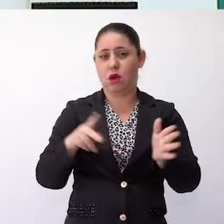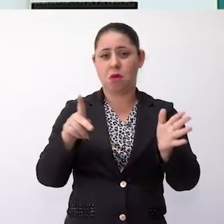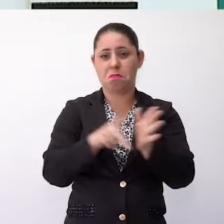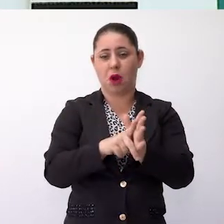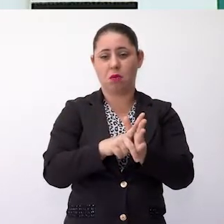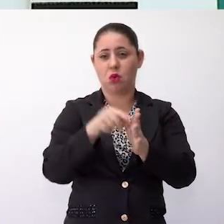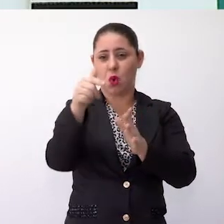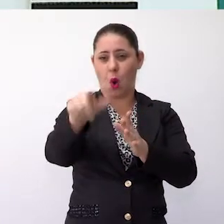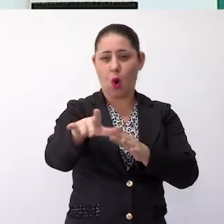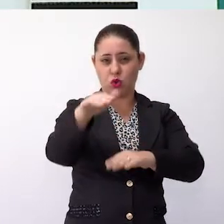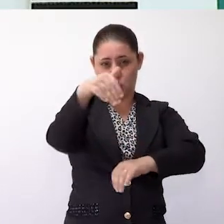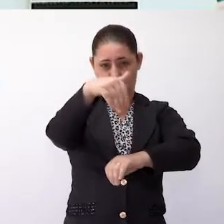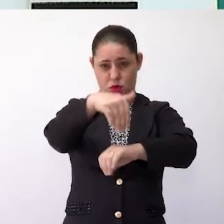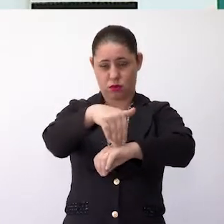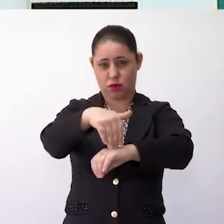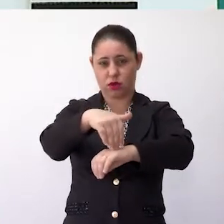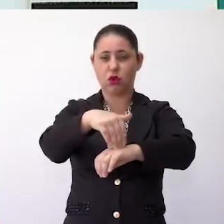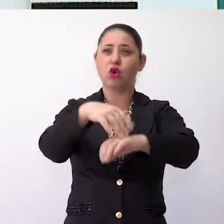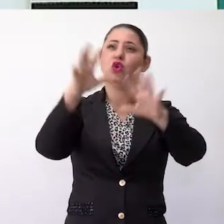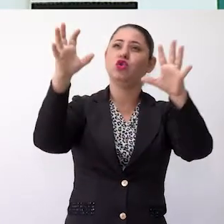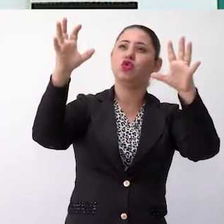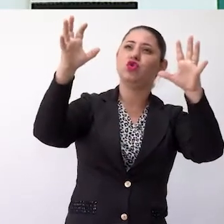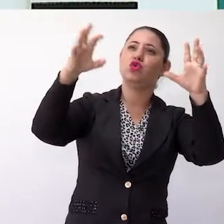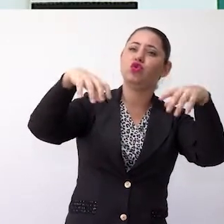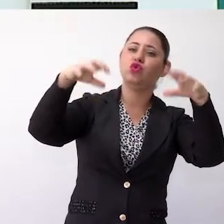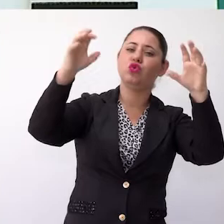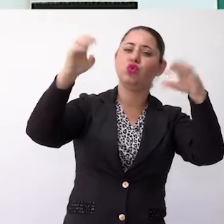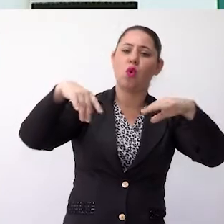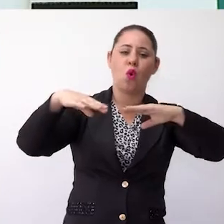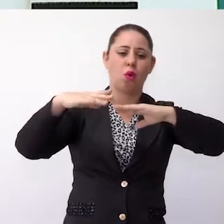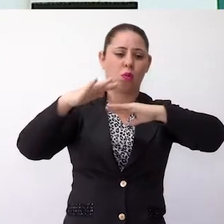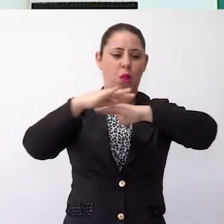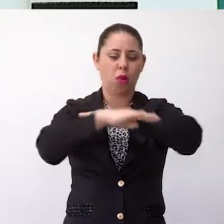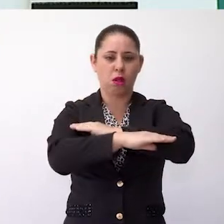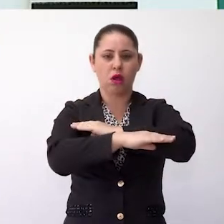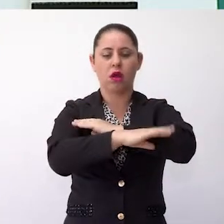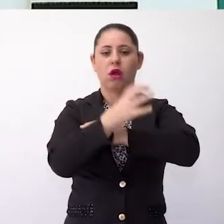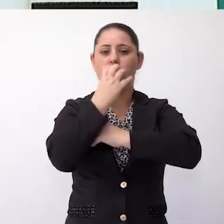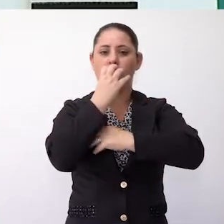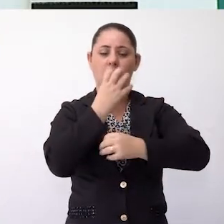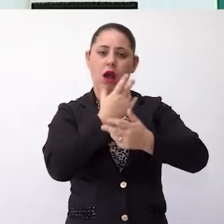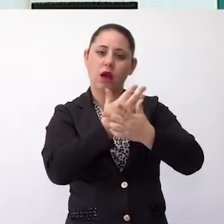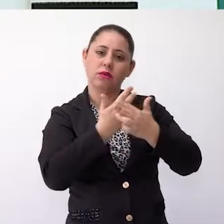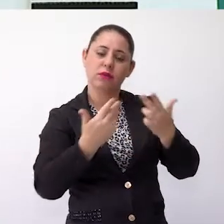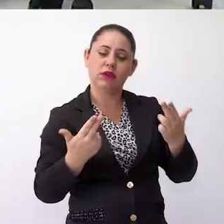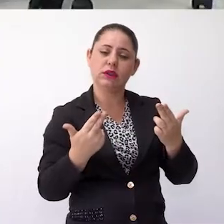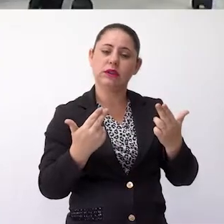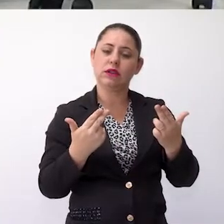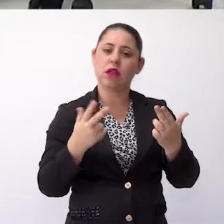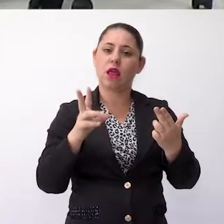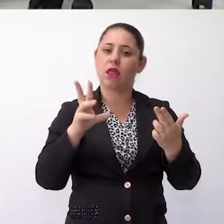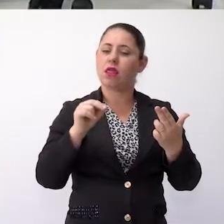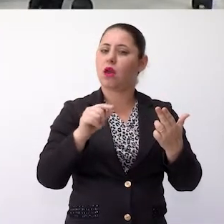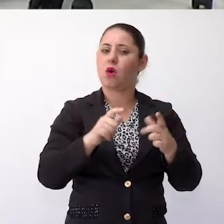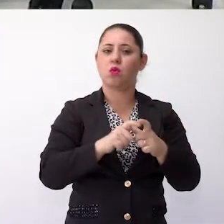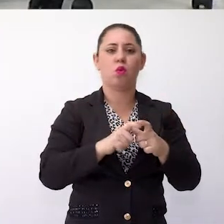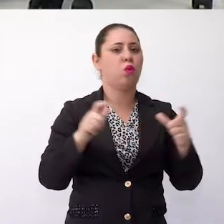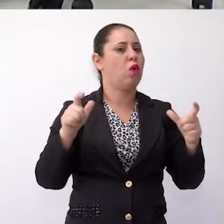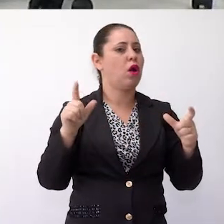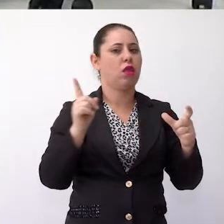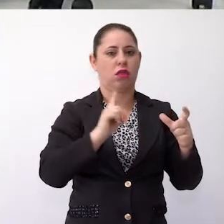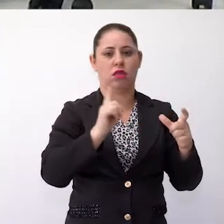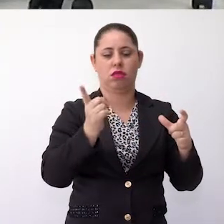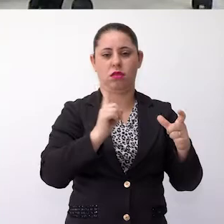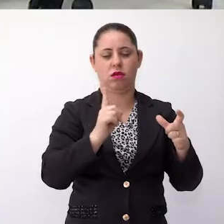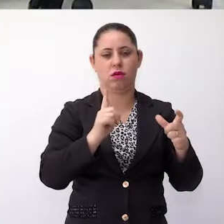ação de terceiro, chuva, condições de pista, animais, acompanhagem, não foi o grande volume.